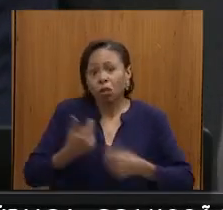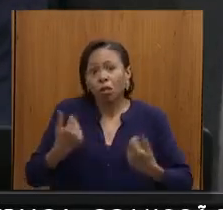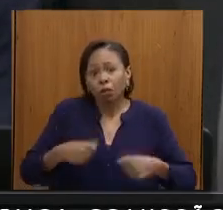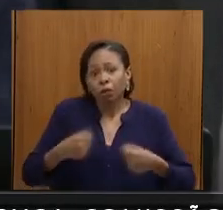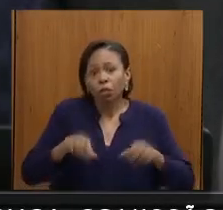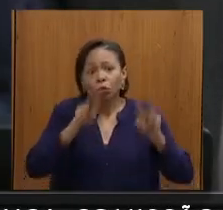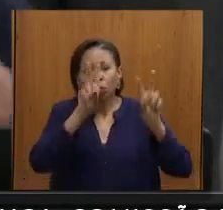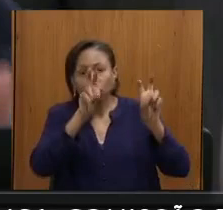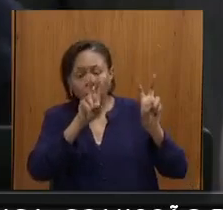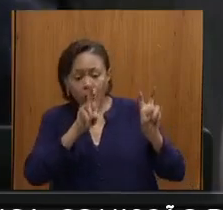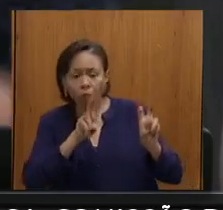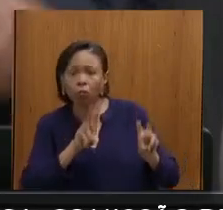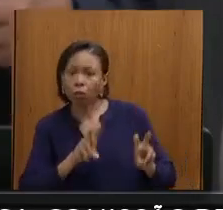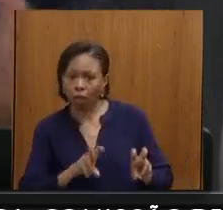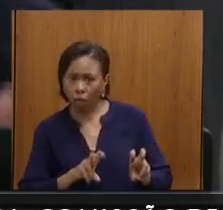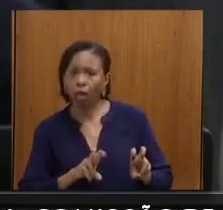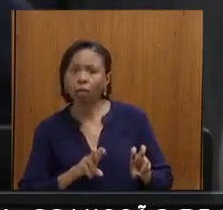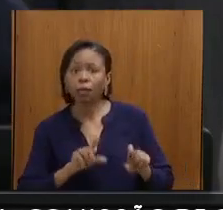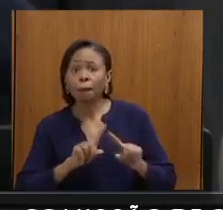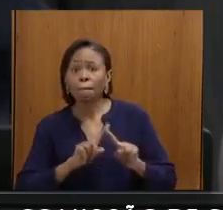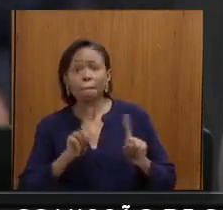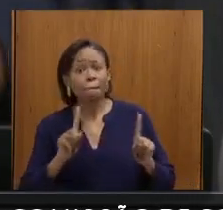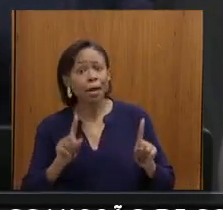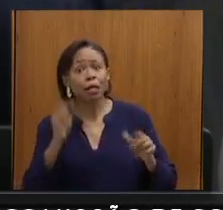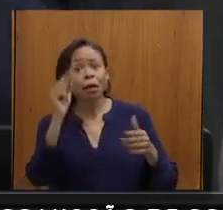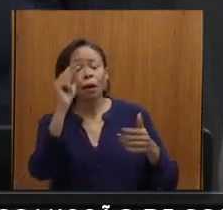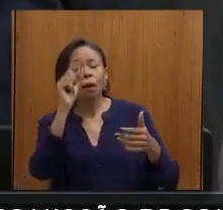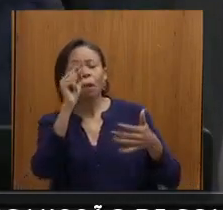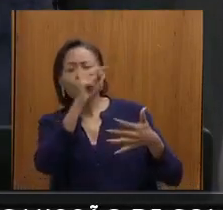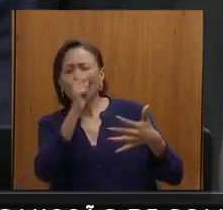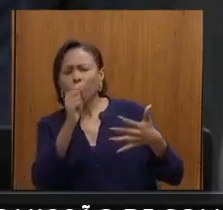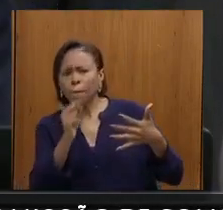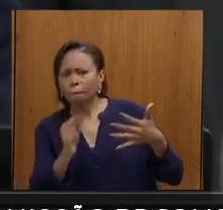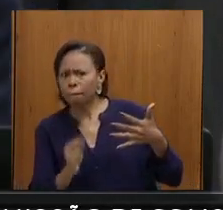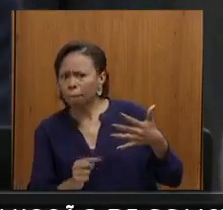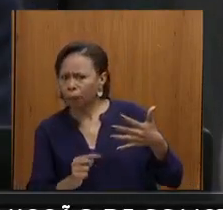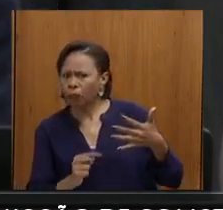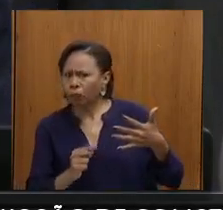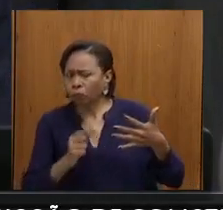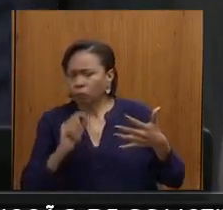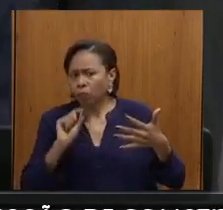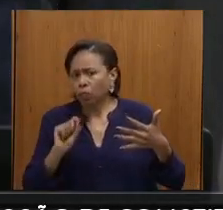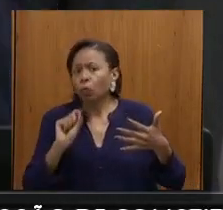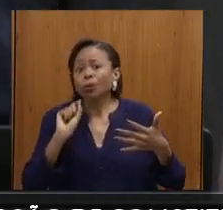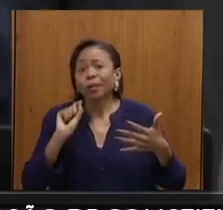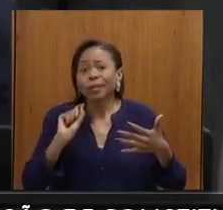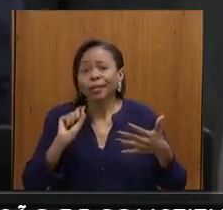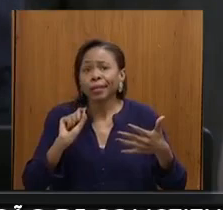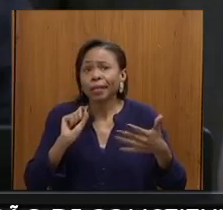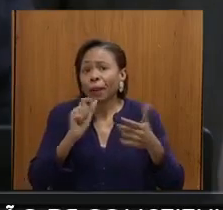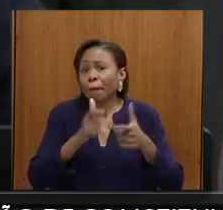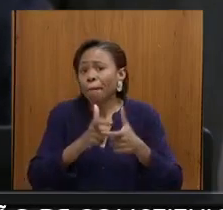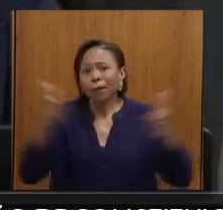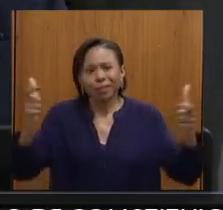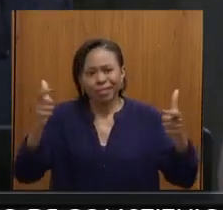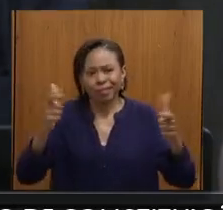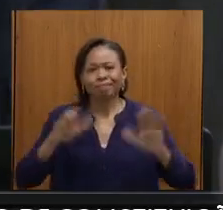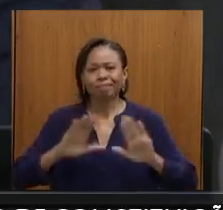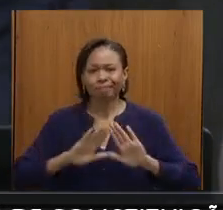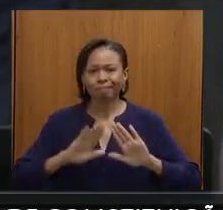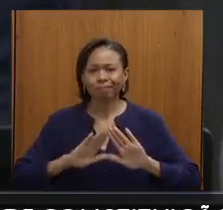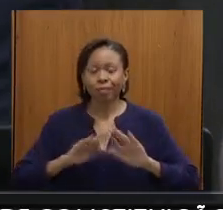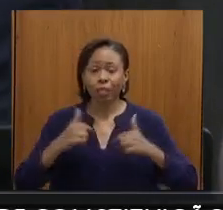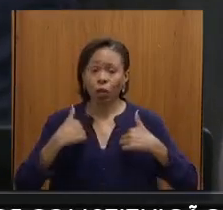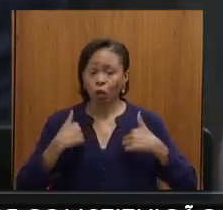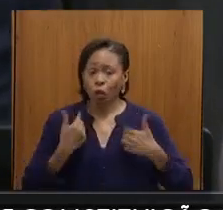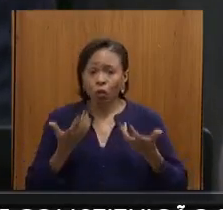temas, mas dentro dos pontos e na concepção que for majoritária na casa. Eu queria